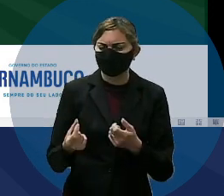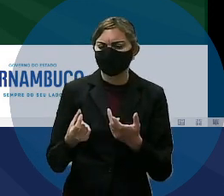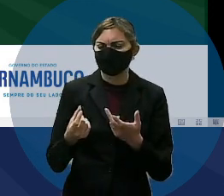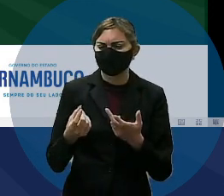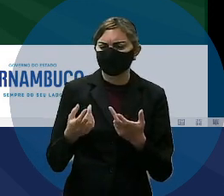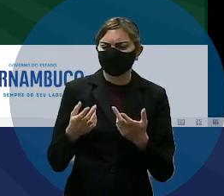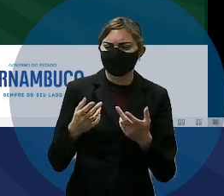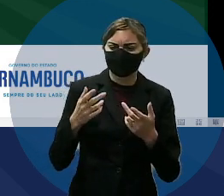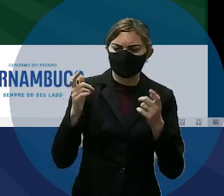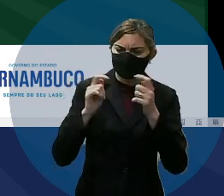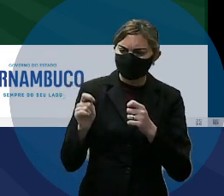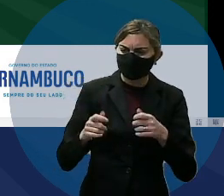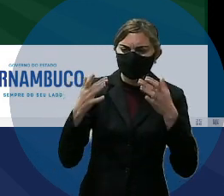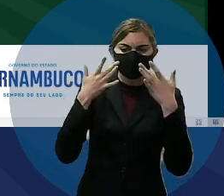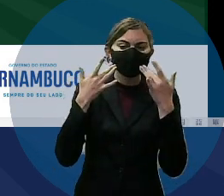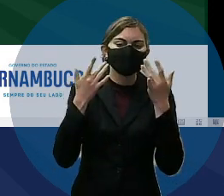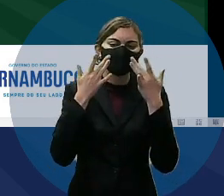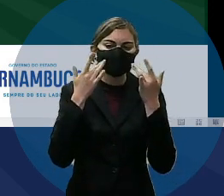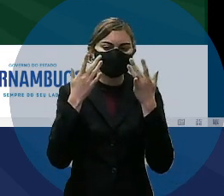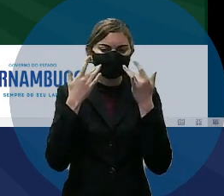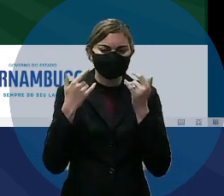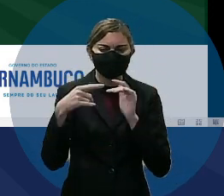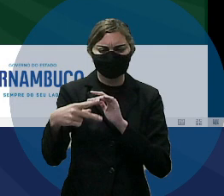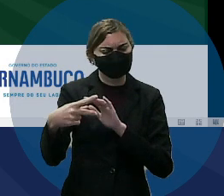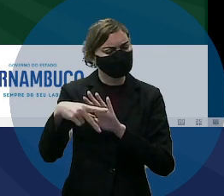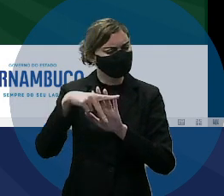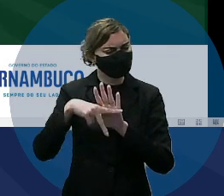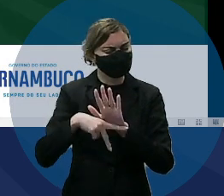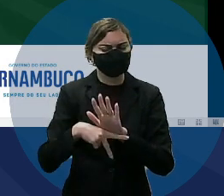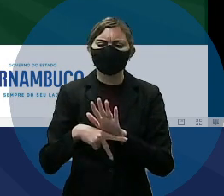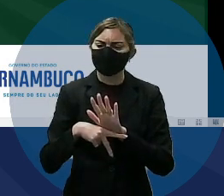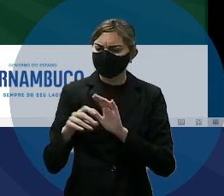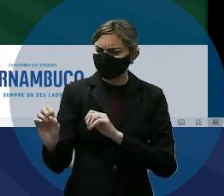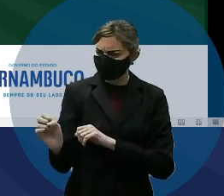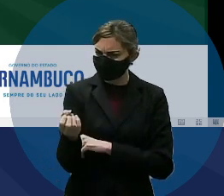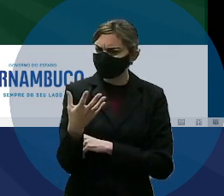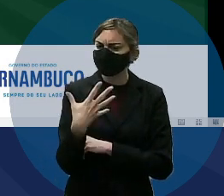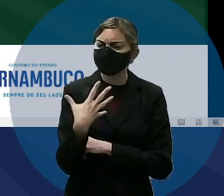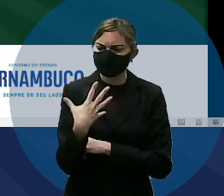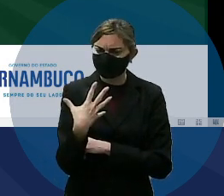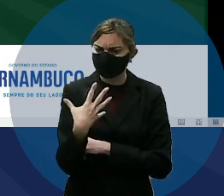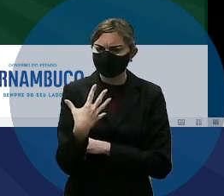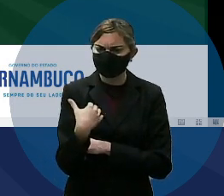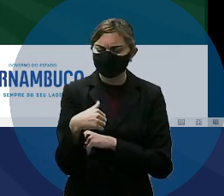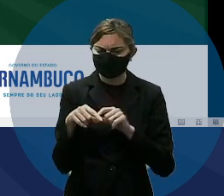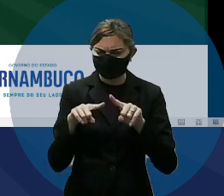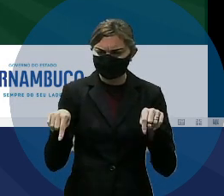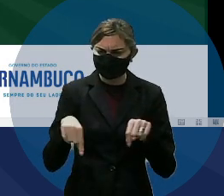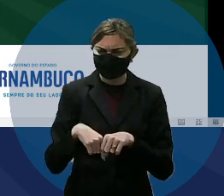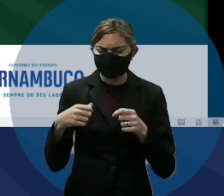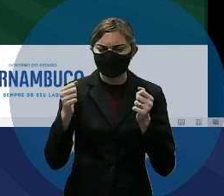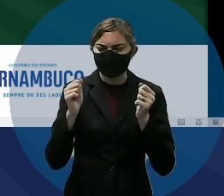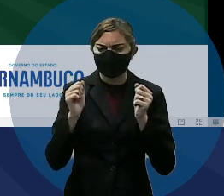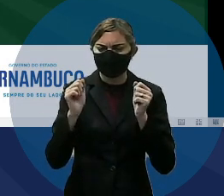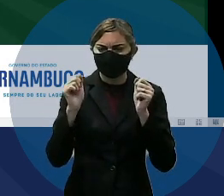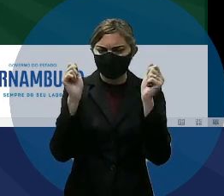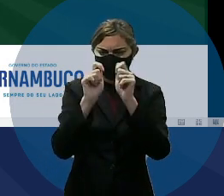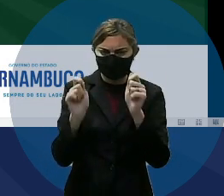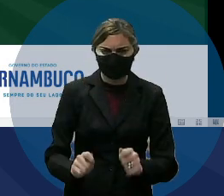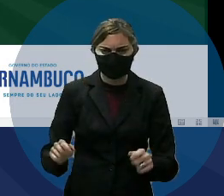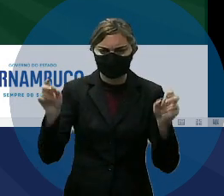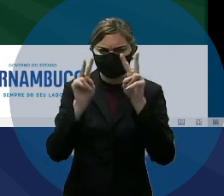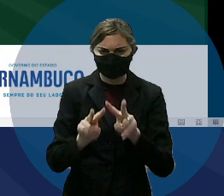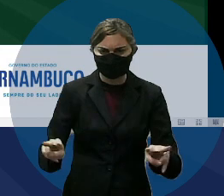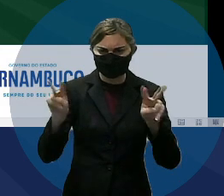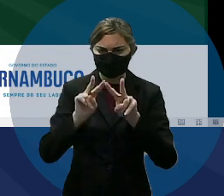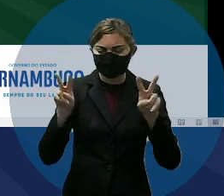arte e teatro. E esse projeto foi um projeto novo, com a turma nova de artes visuais, a arte